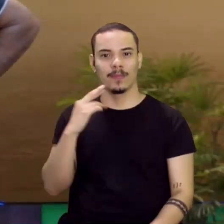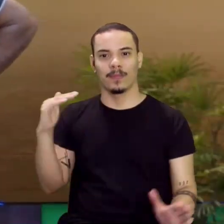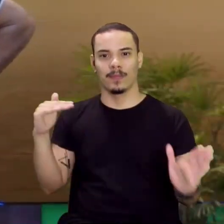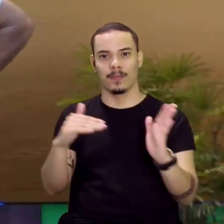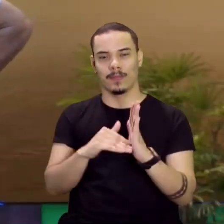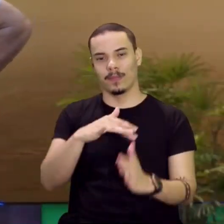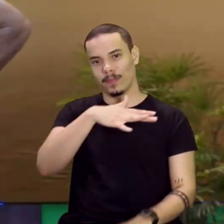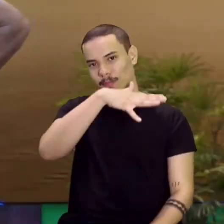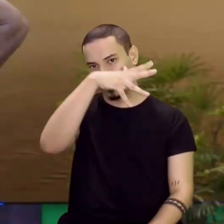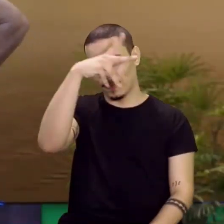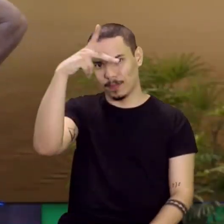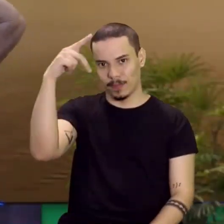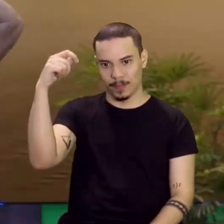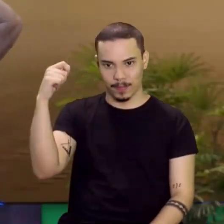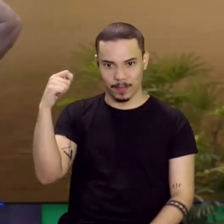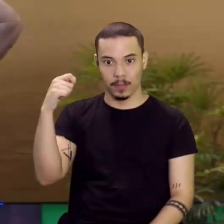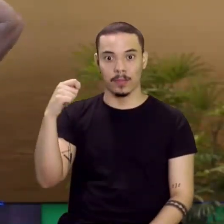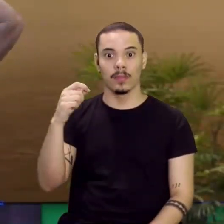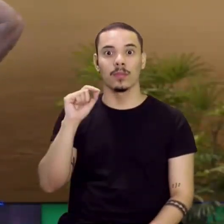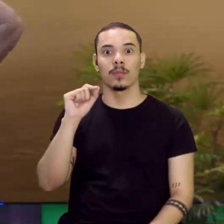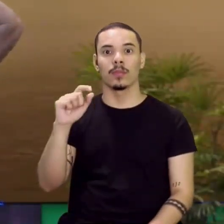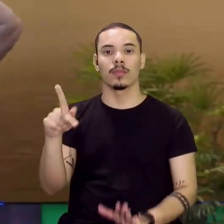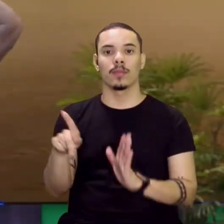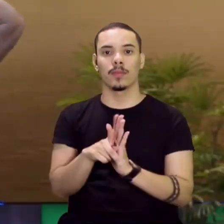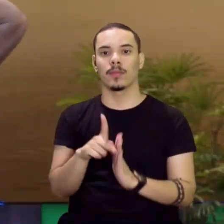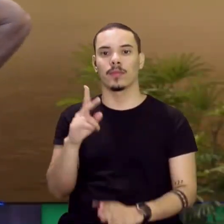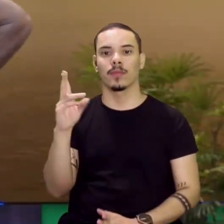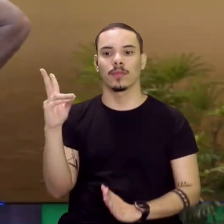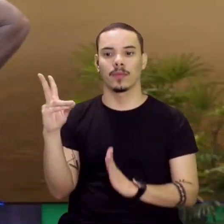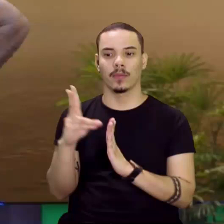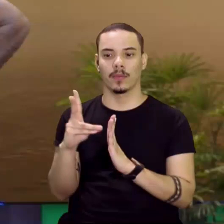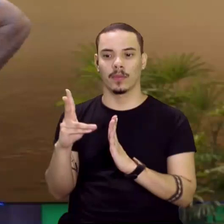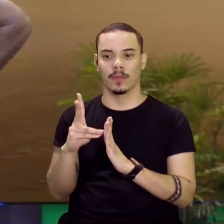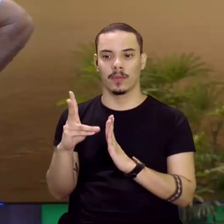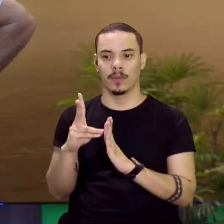Mato Grosso, numa reserva indígena.